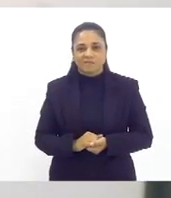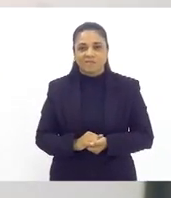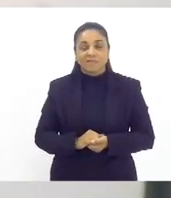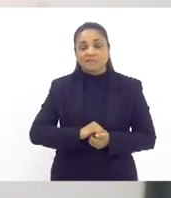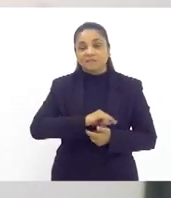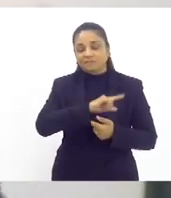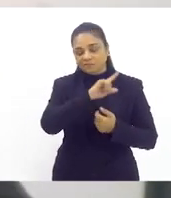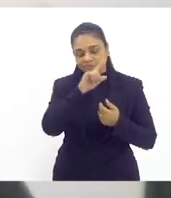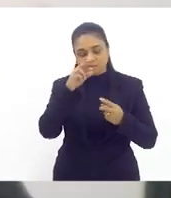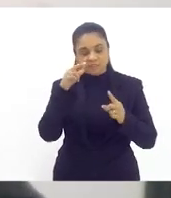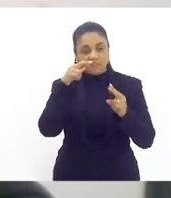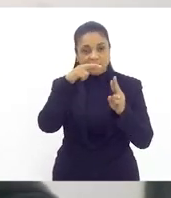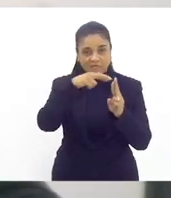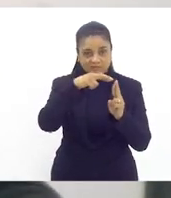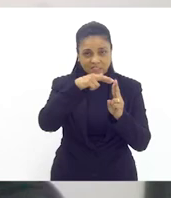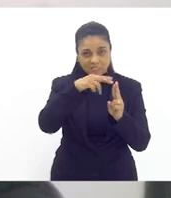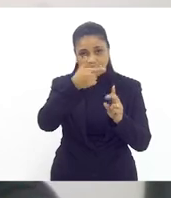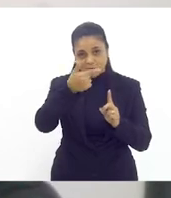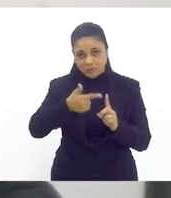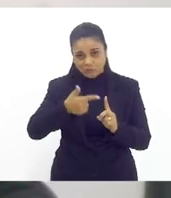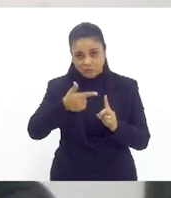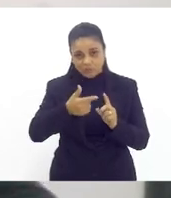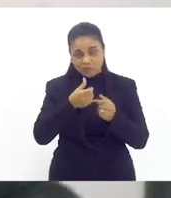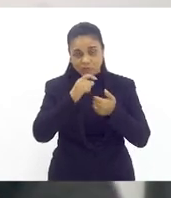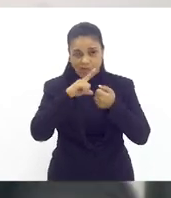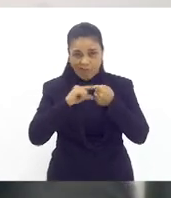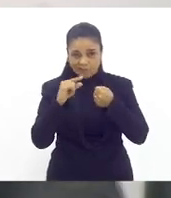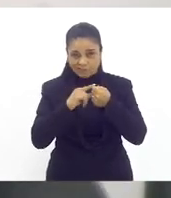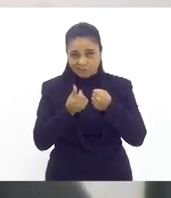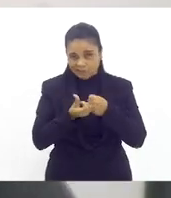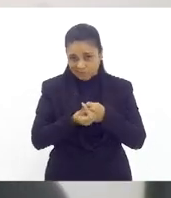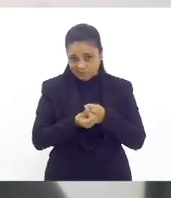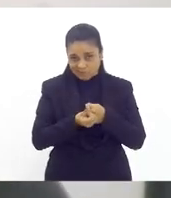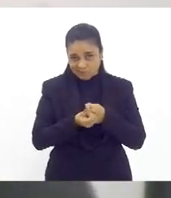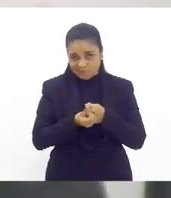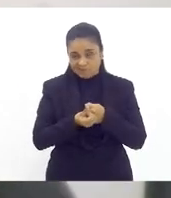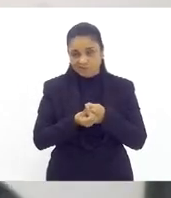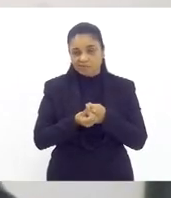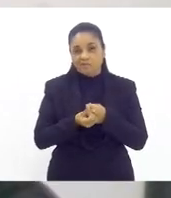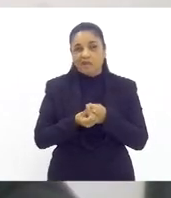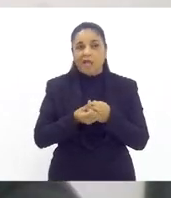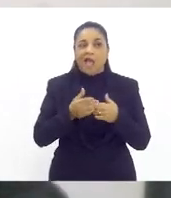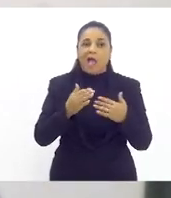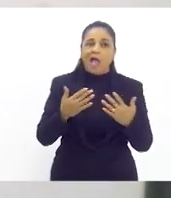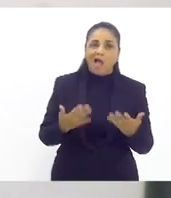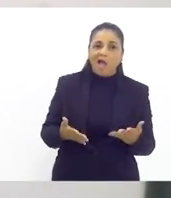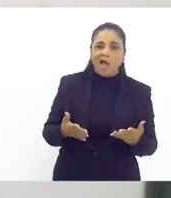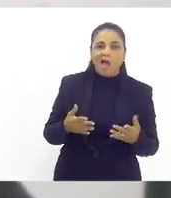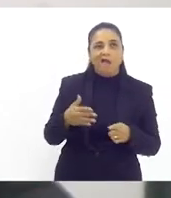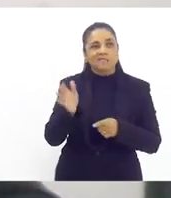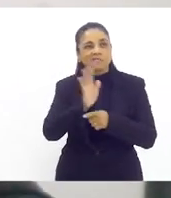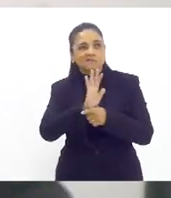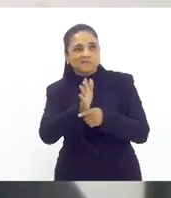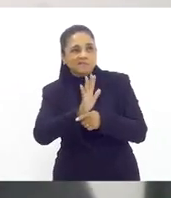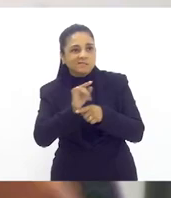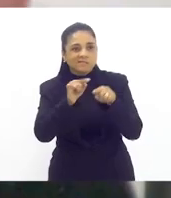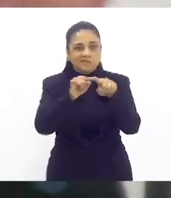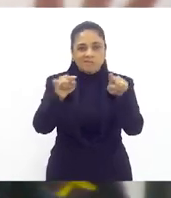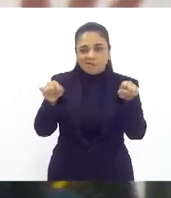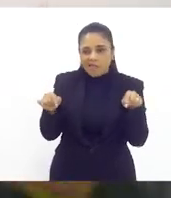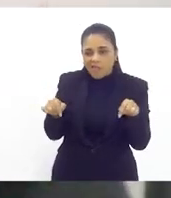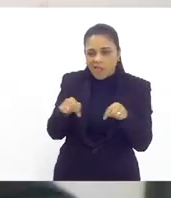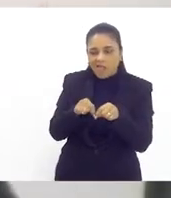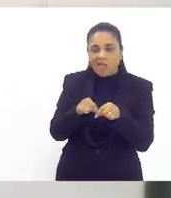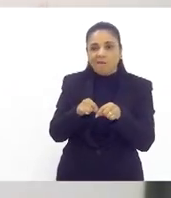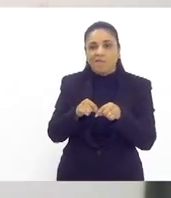inciso 2 do artigo 6º vai tratar muita gente fala ai sala de cinema não sei quê fica